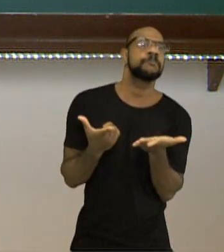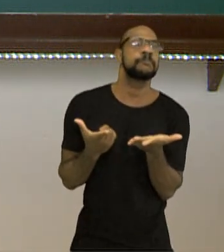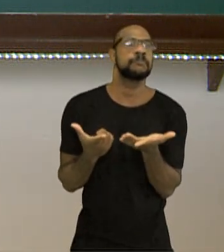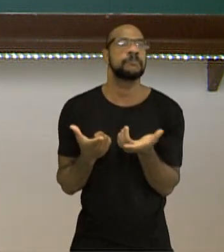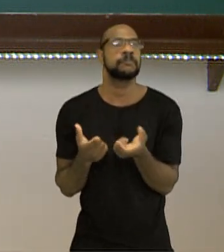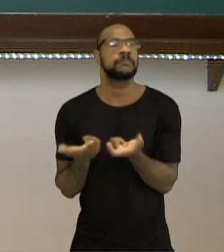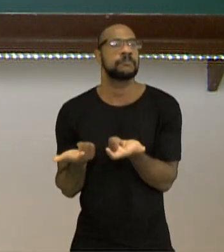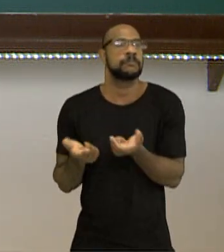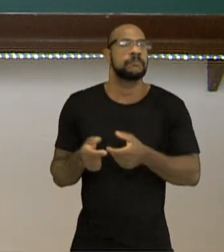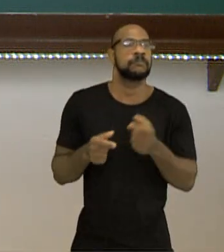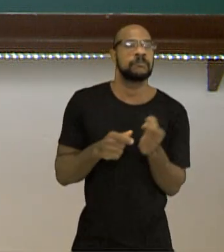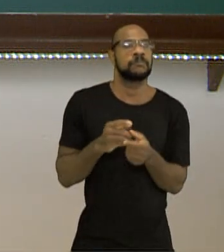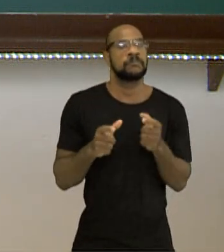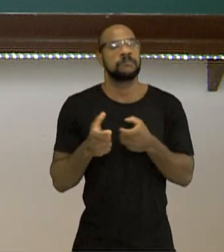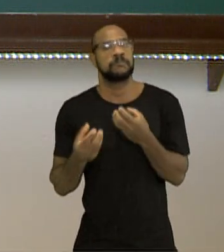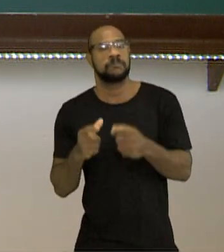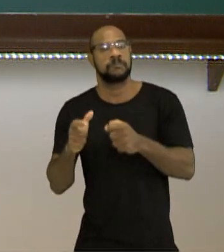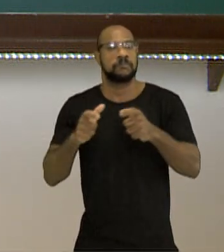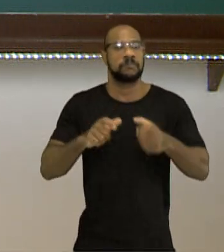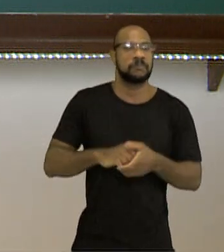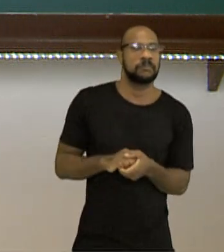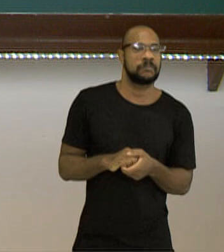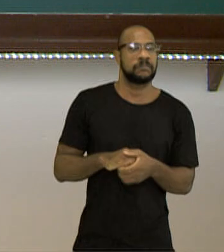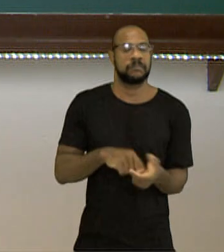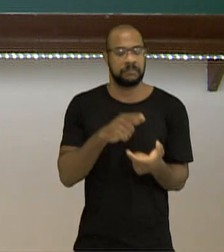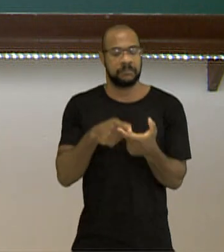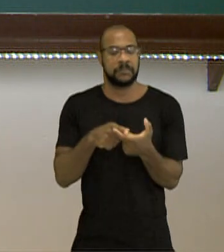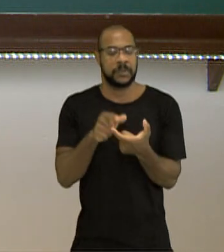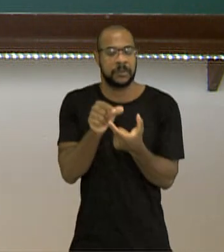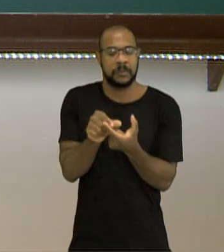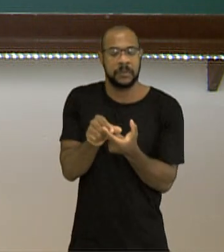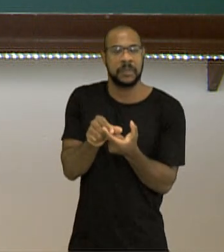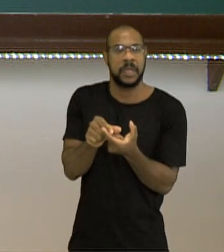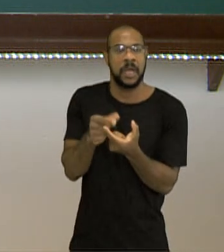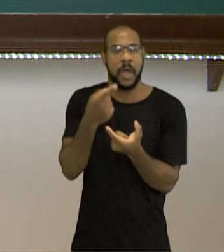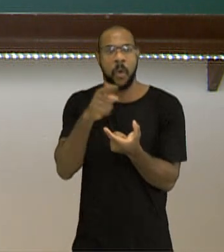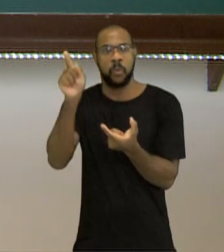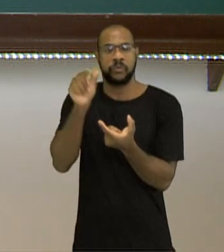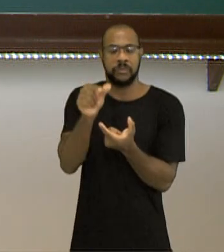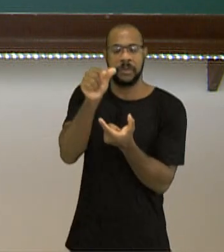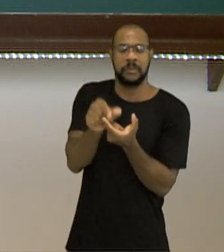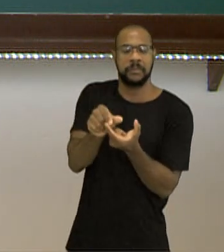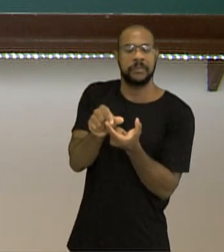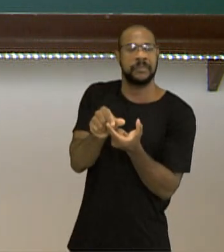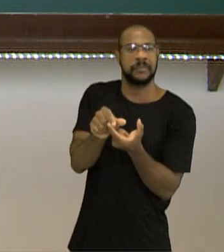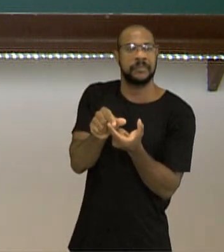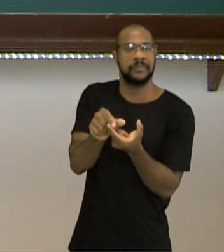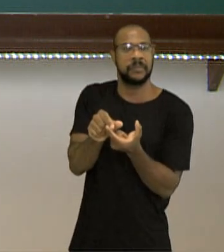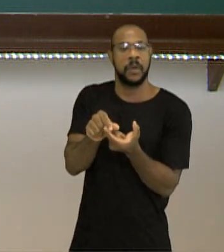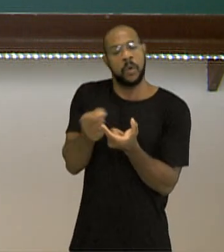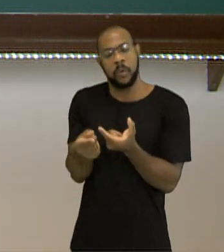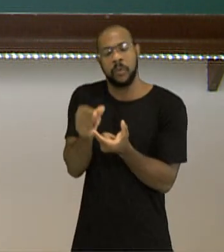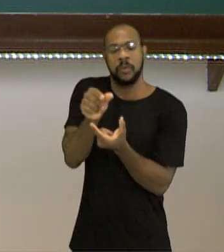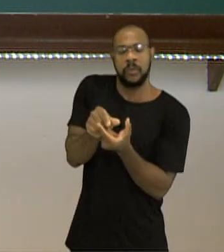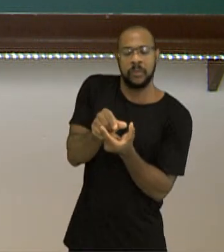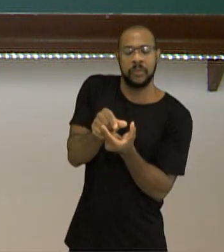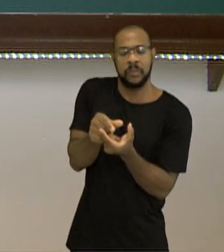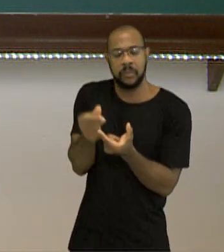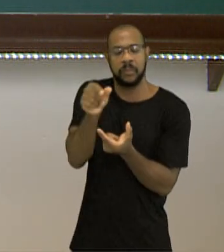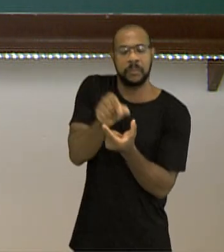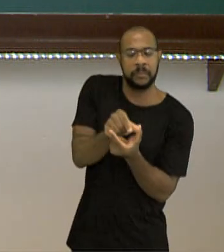locais para ficar. Então, ela pode ficar aqui, ó, na última, ela pode ficar na penúltima, na